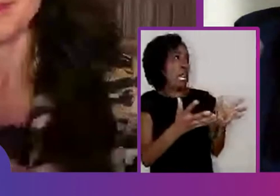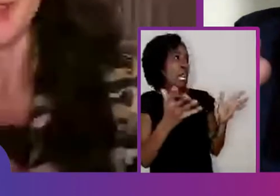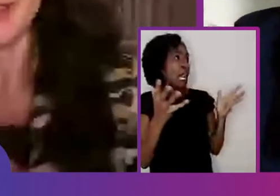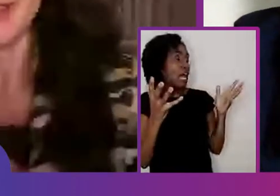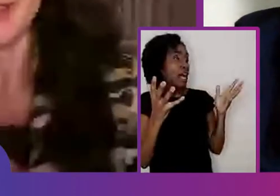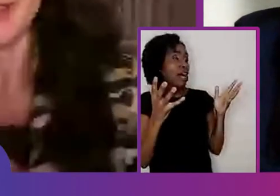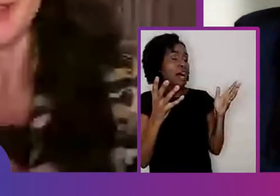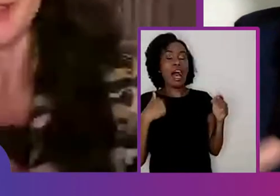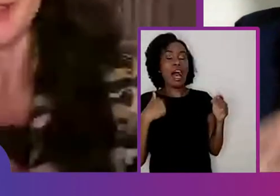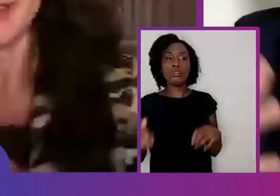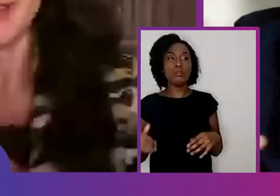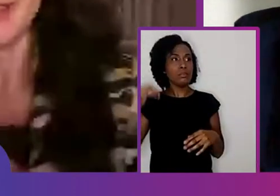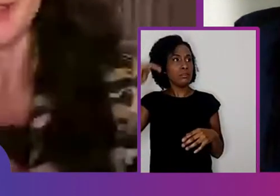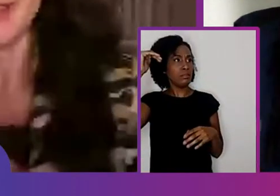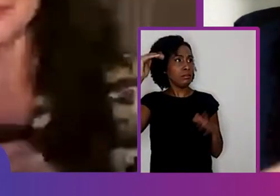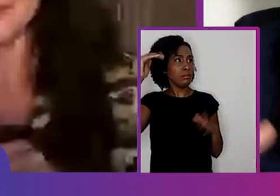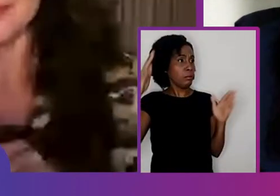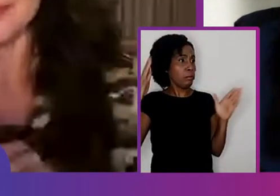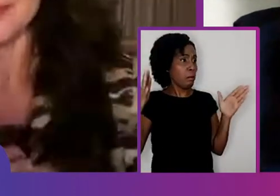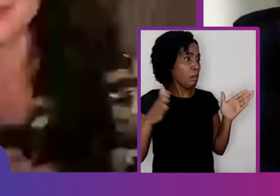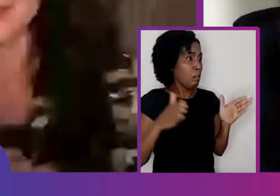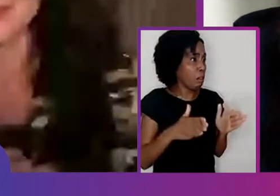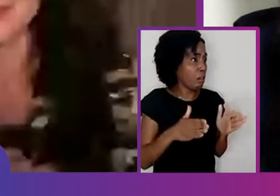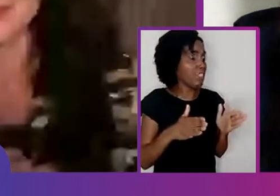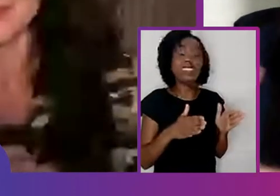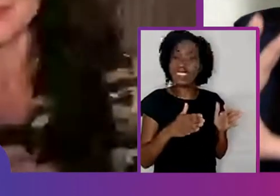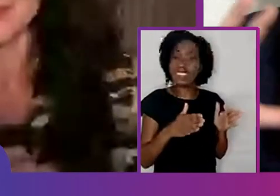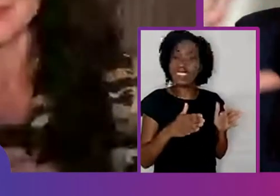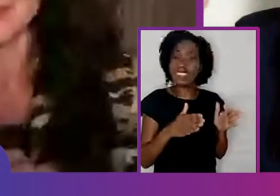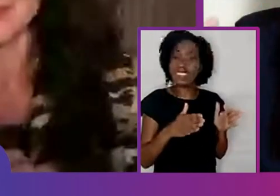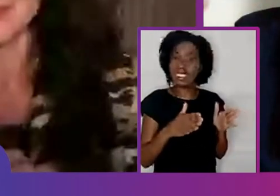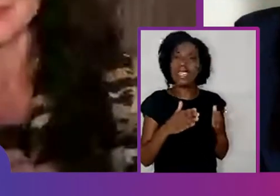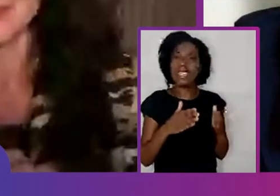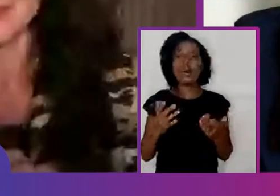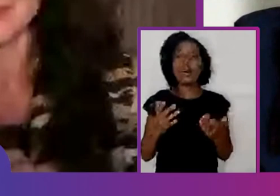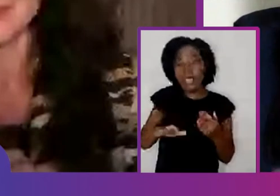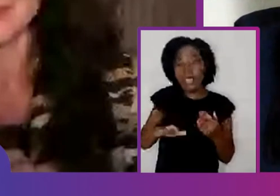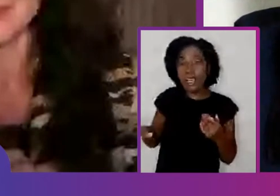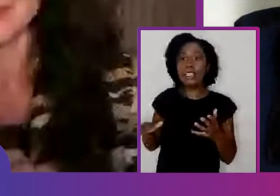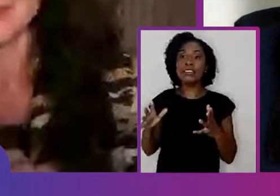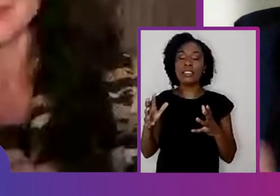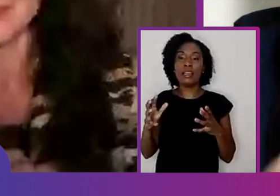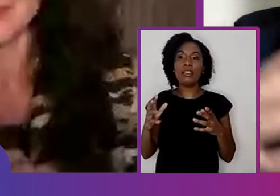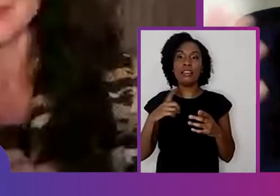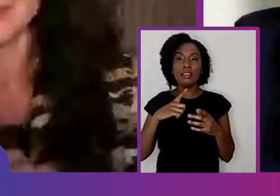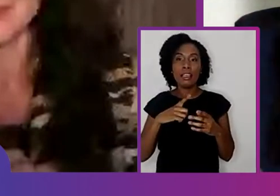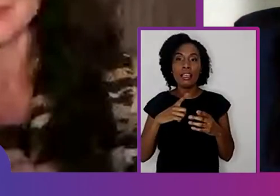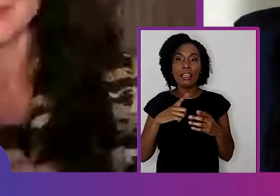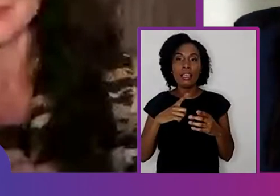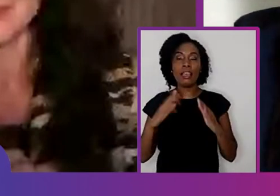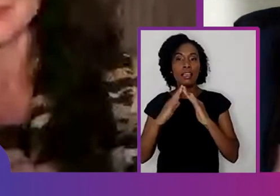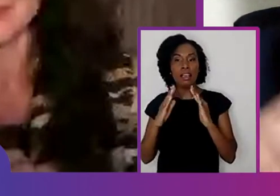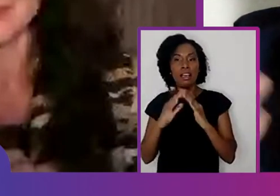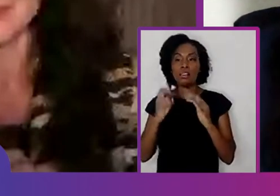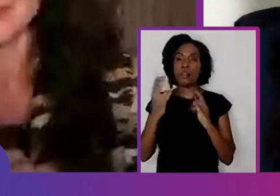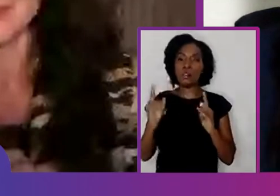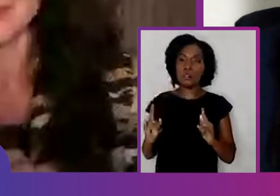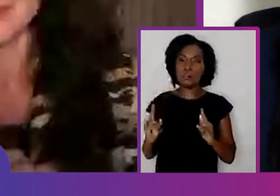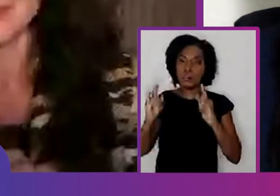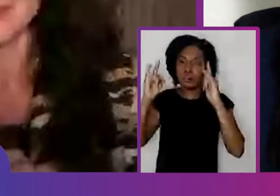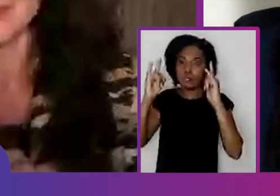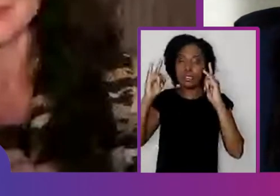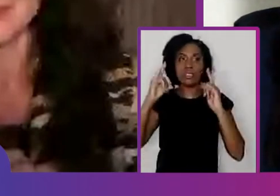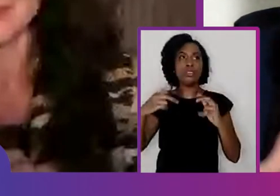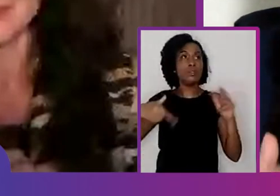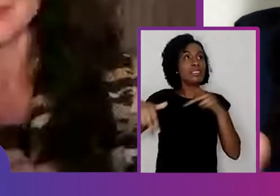As crianças, elas estão dentro de um apartamento, dentro de uma casa, estão dentro de um quarto. Se elas tiverem vida em torno delas, elas vão achar aquilo muito grande